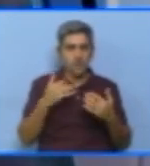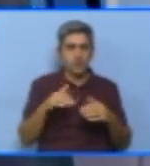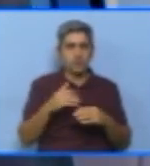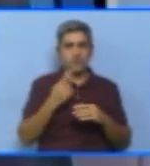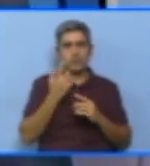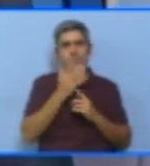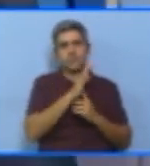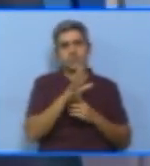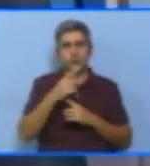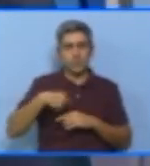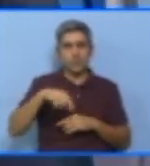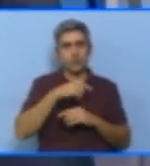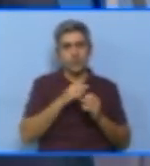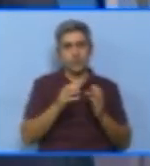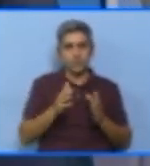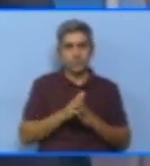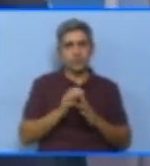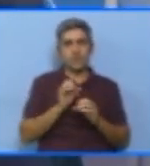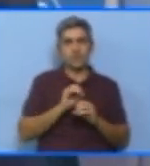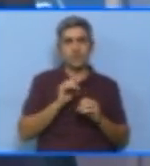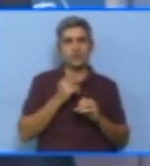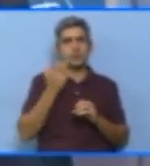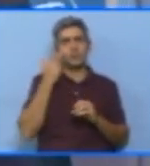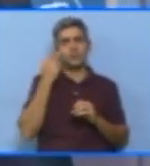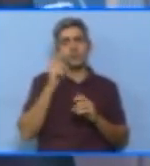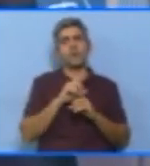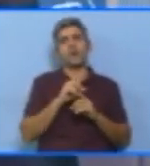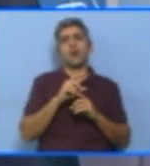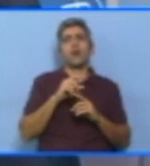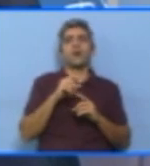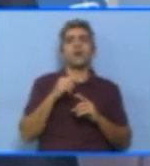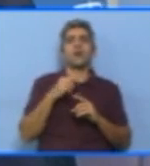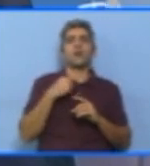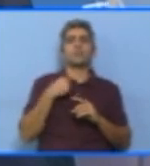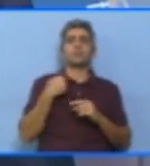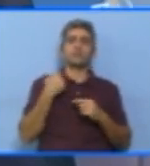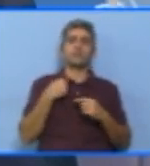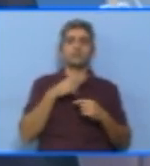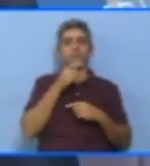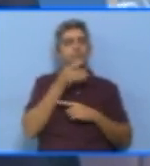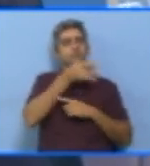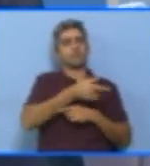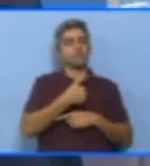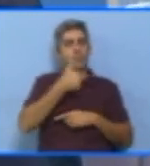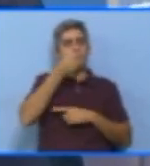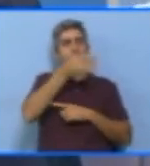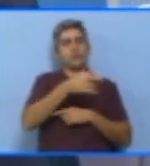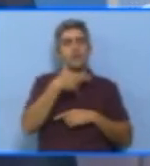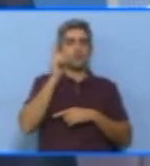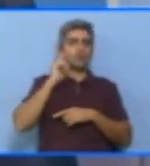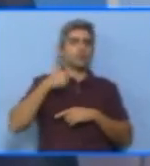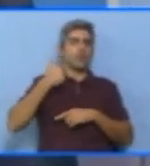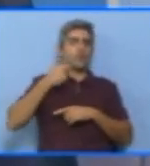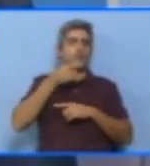um exemplo para nós, para que ninguém se sinta autorizado a afirmar-se superior, mais alto, mais